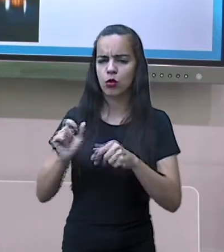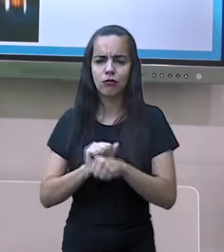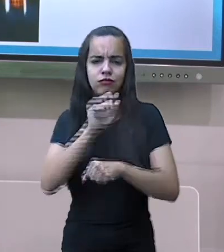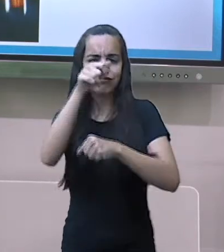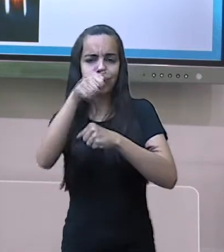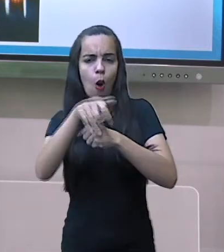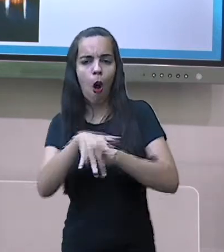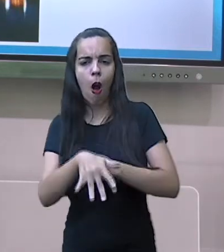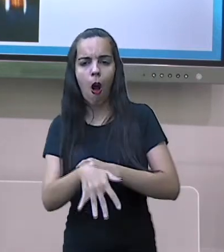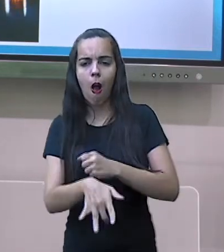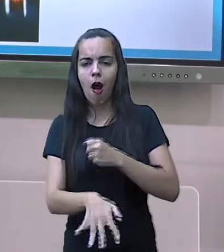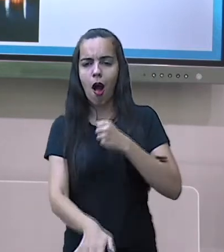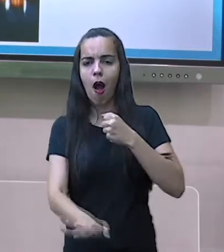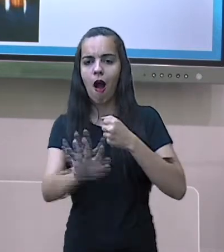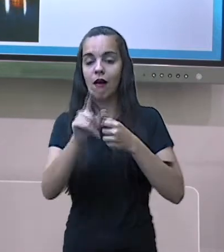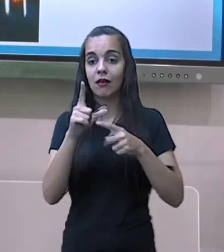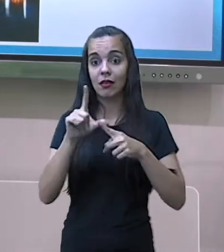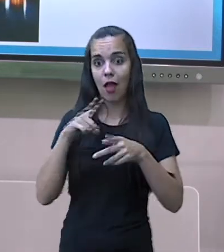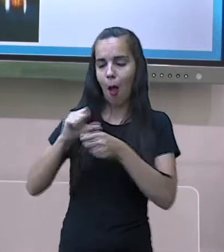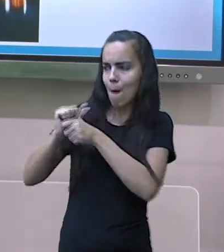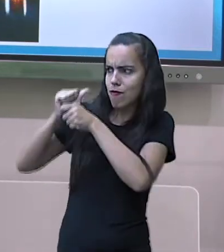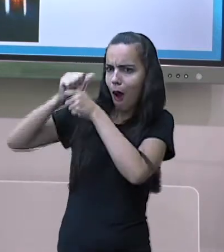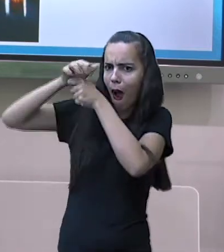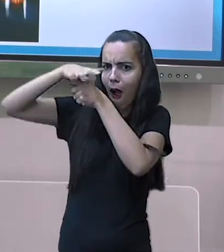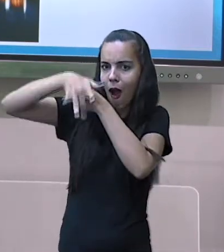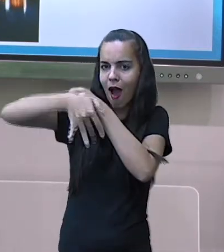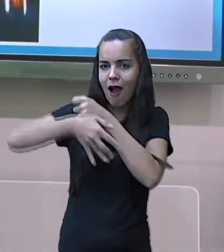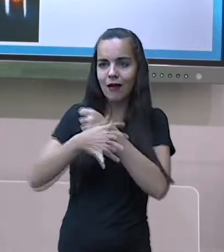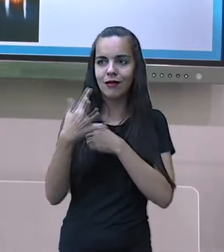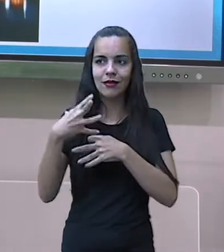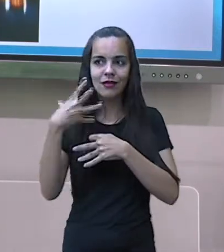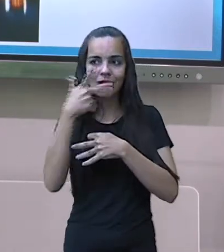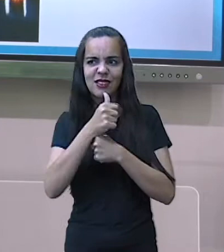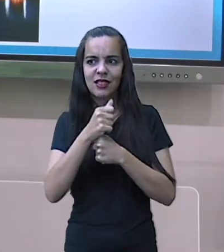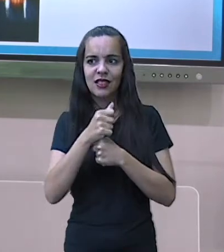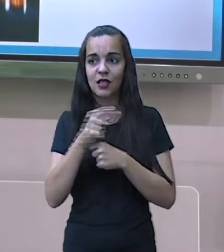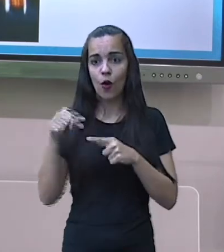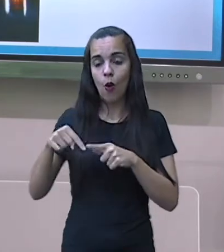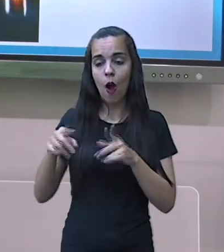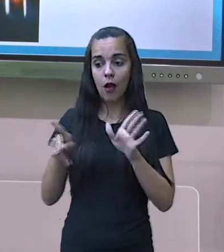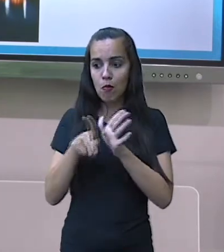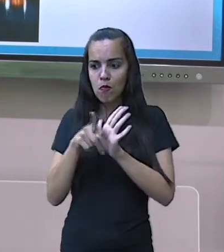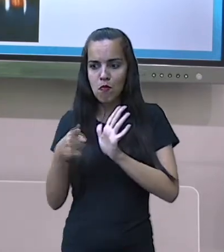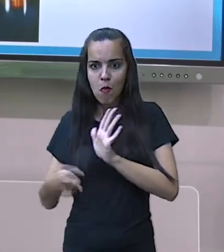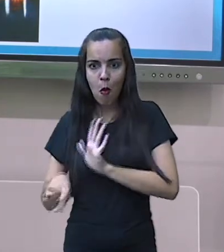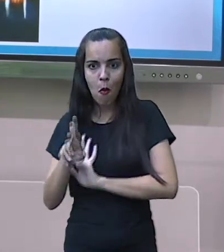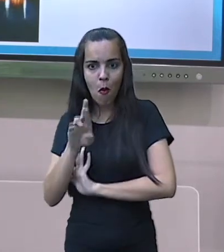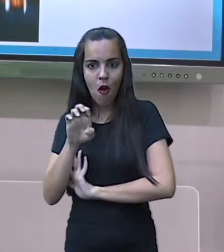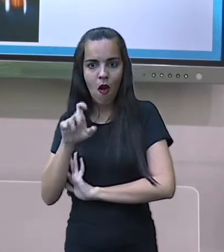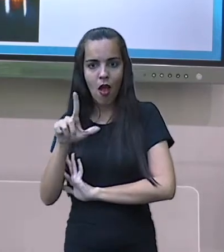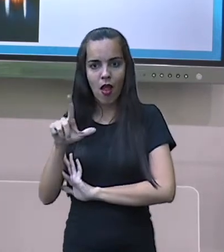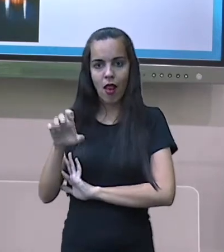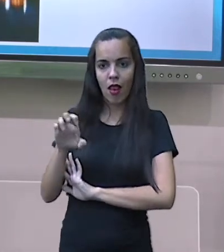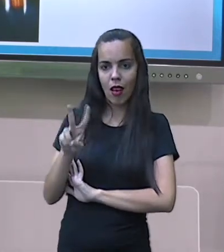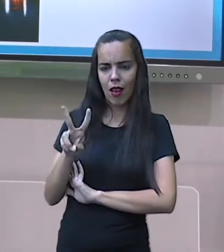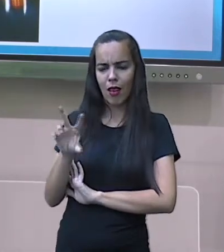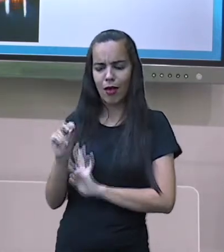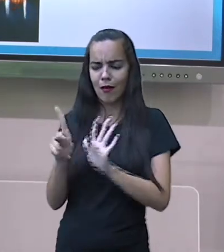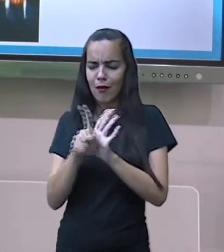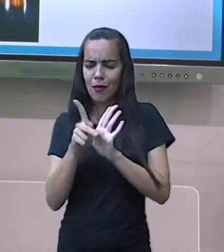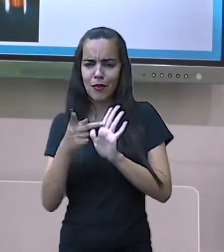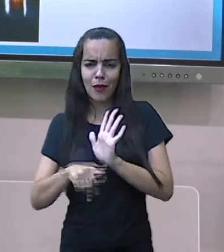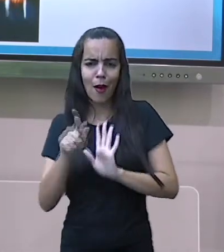não são navegáveis. Na Europa, como o relevo que predomina na Europa são